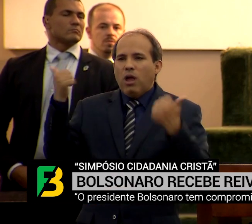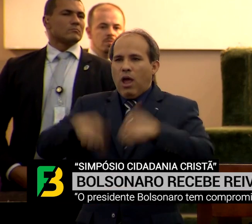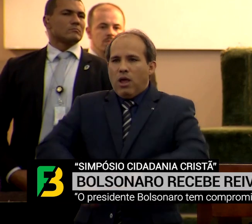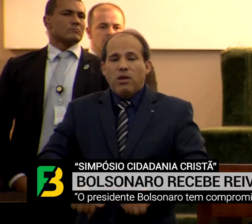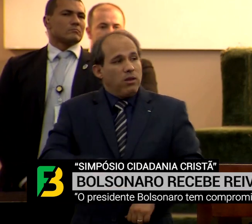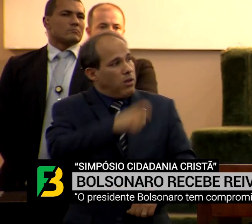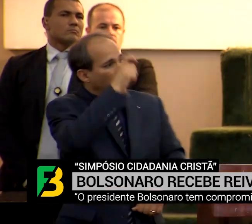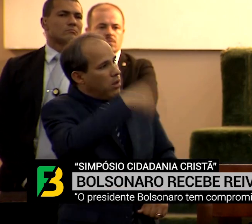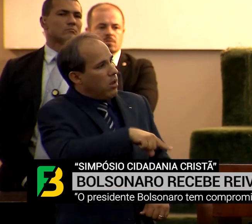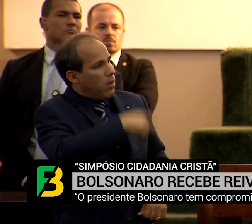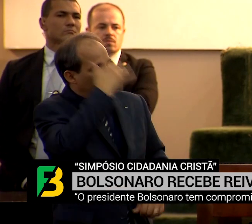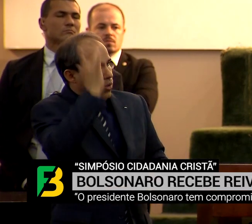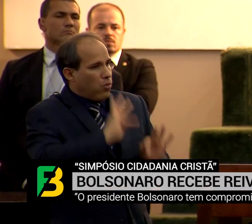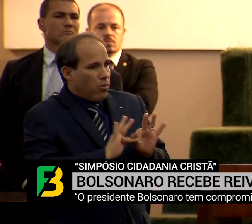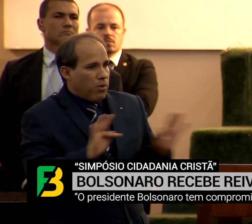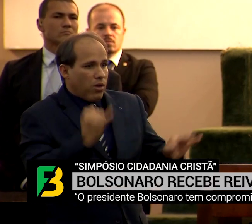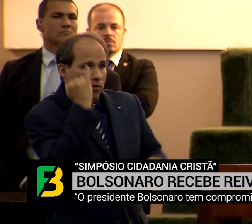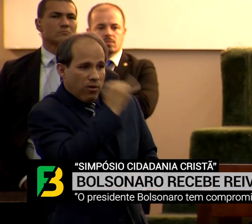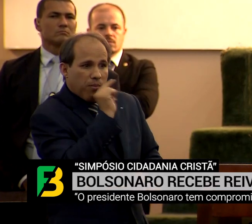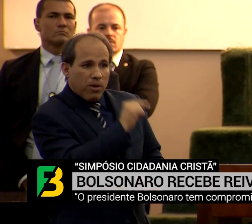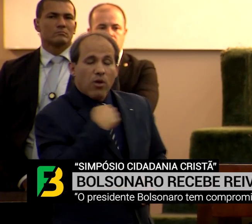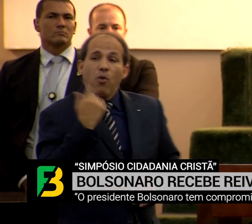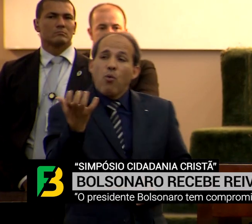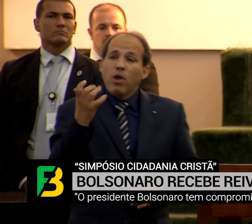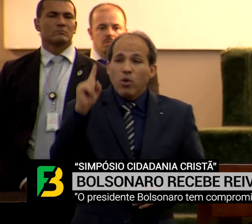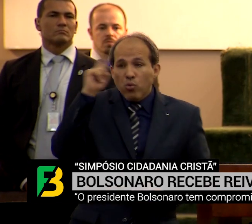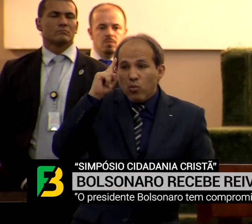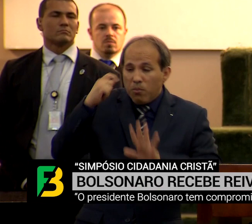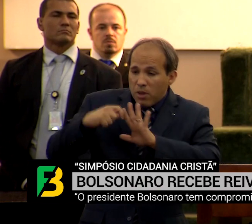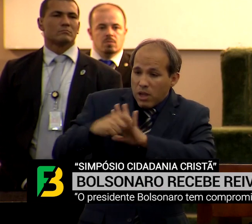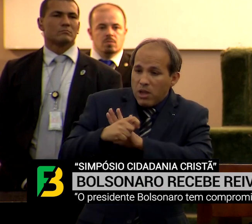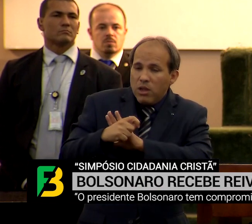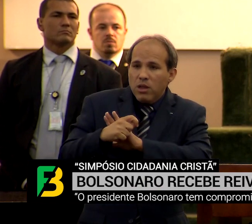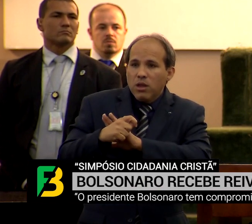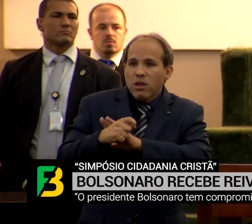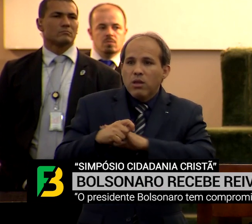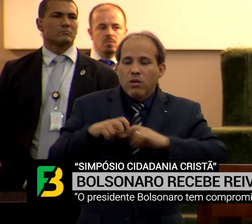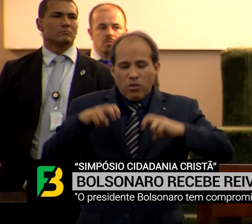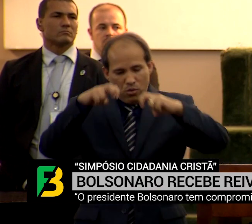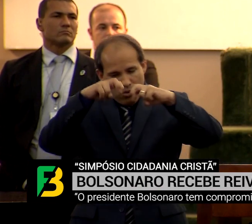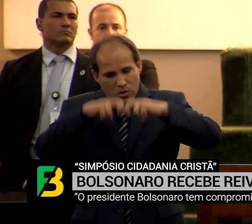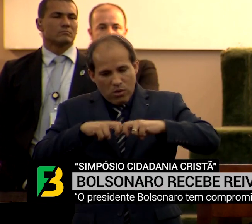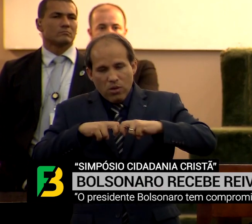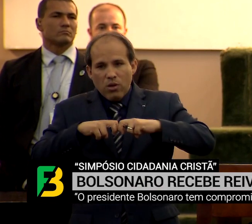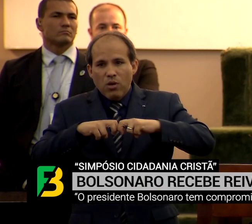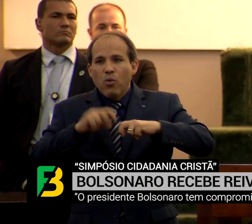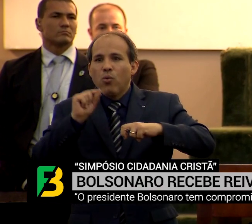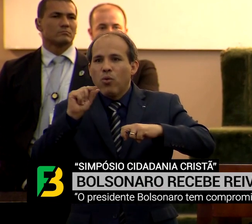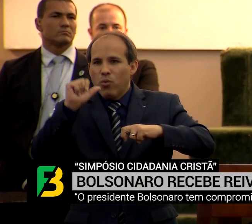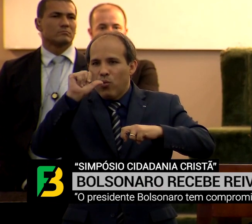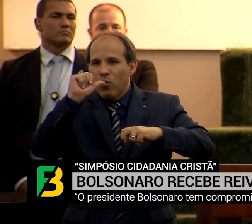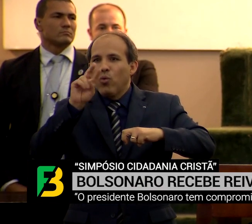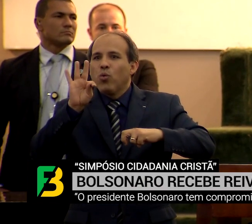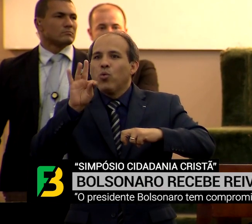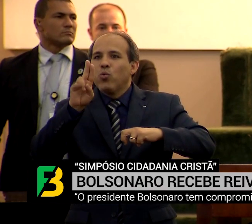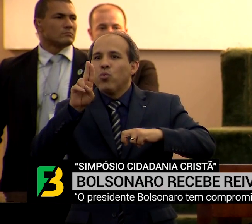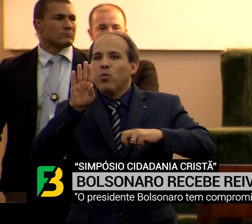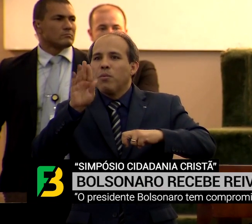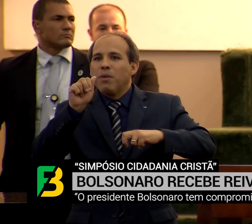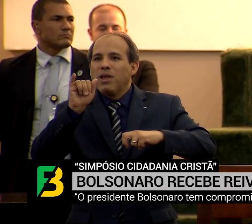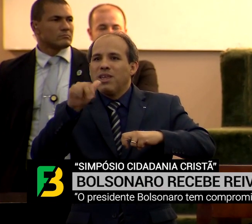pessoa humilde. Eu falei para ele que quero, todo mês, tomar com ele uma tubaína.